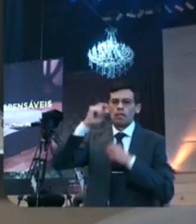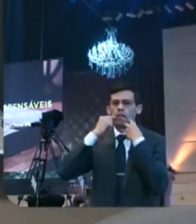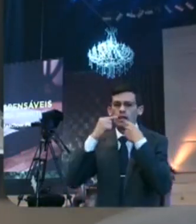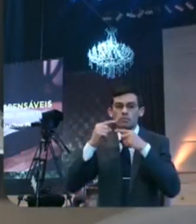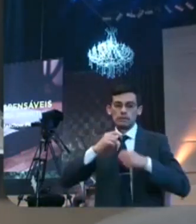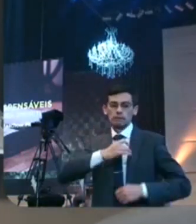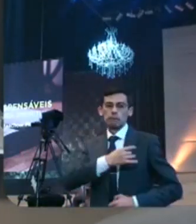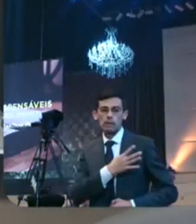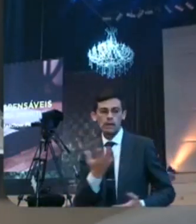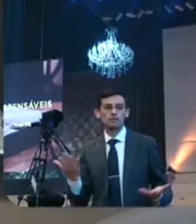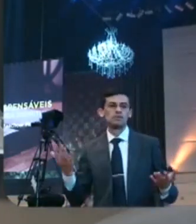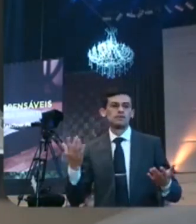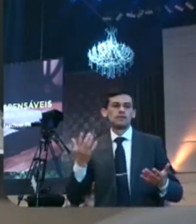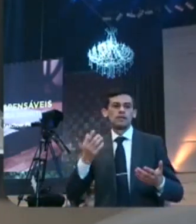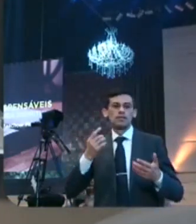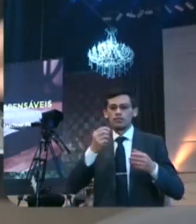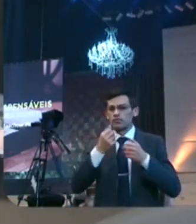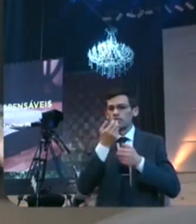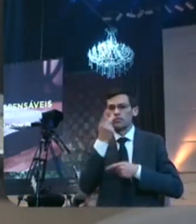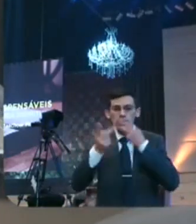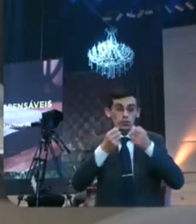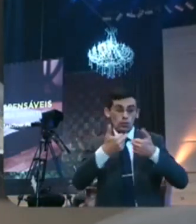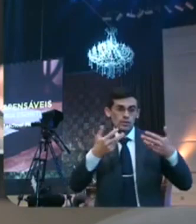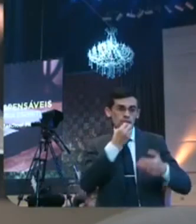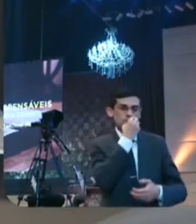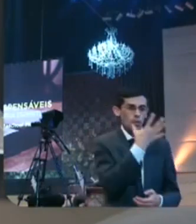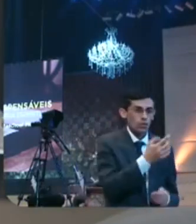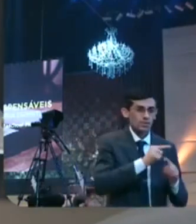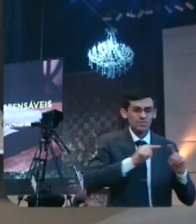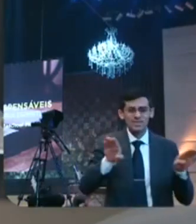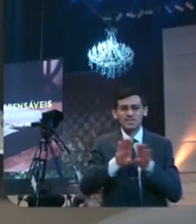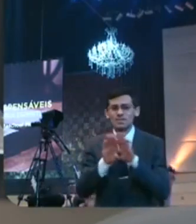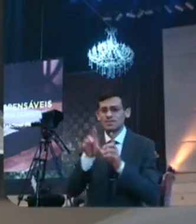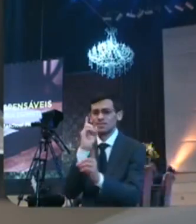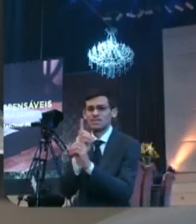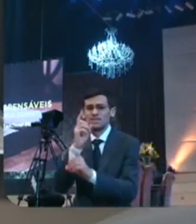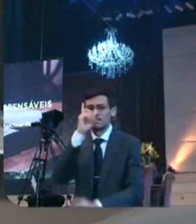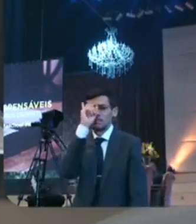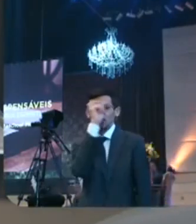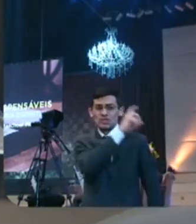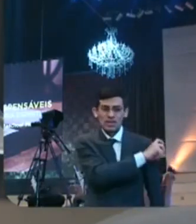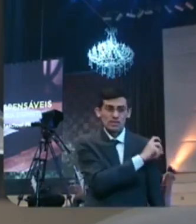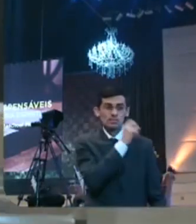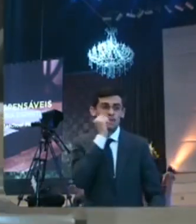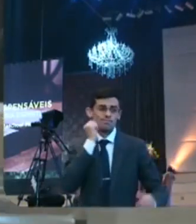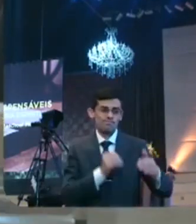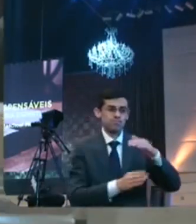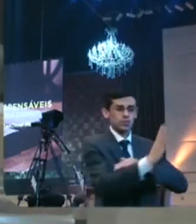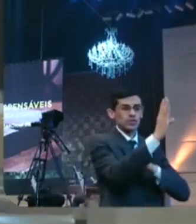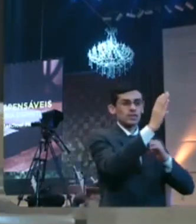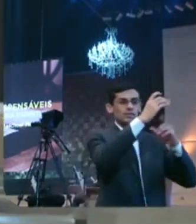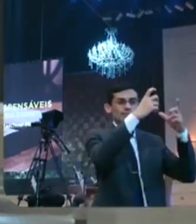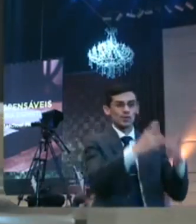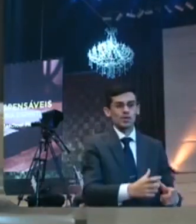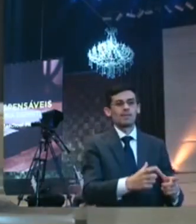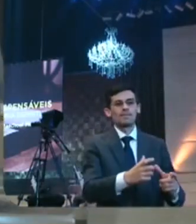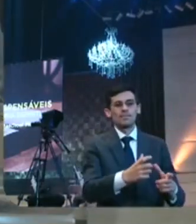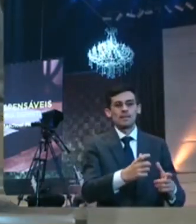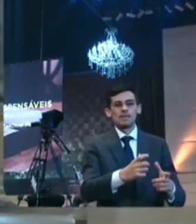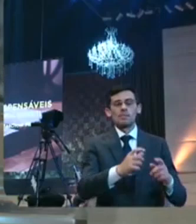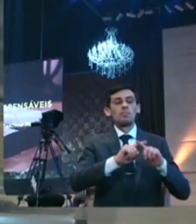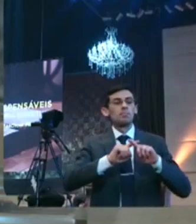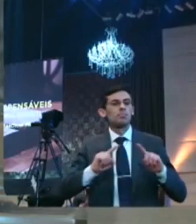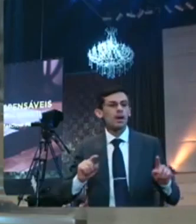voltaram falando das coisas boas e das dificuldades que teriam para adentrar e tomar aquela